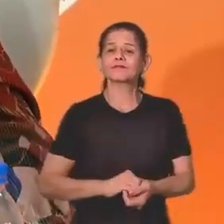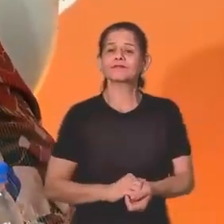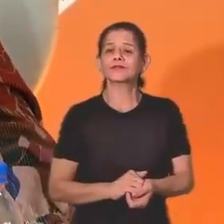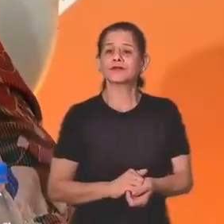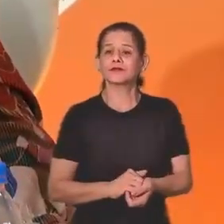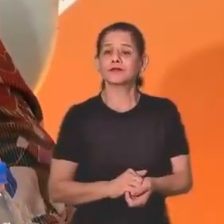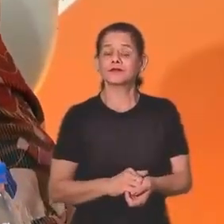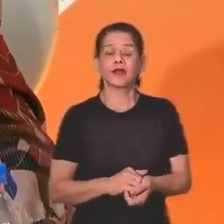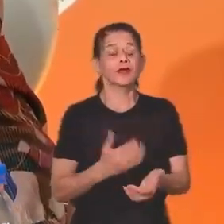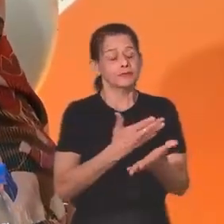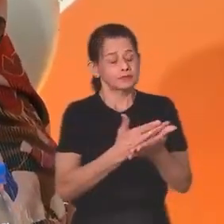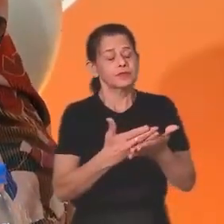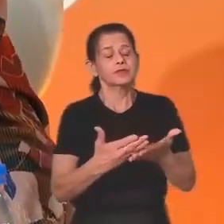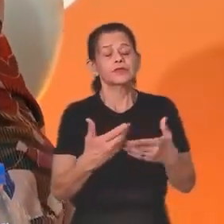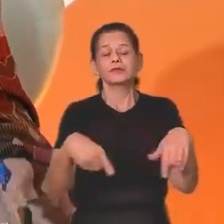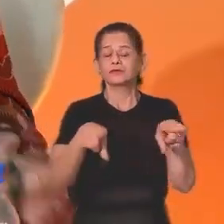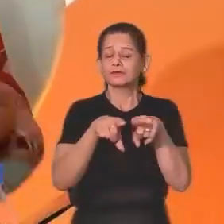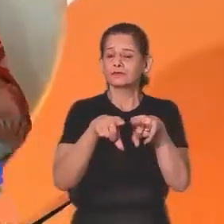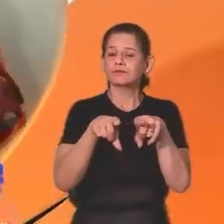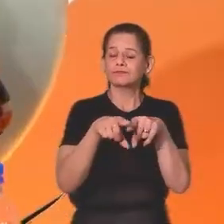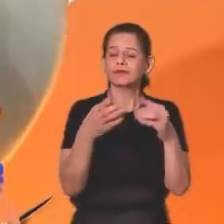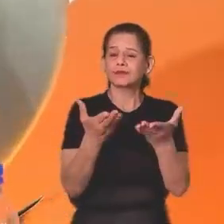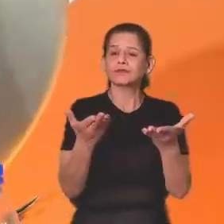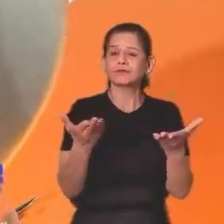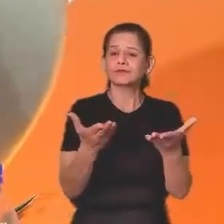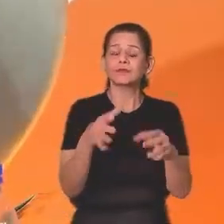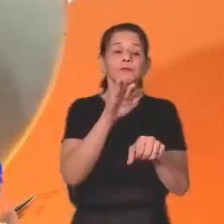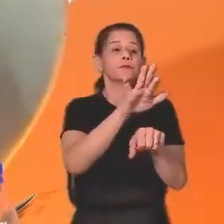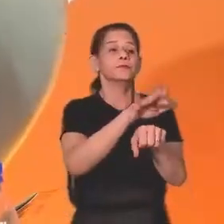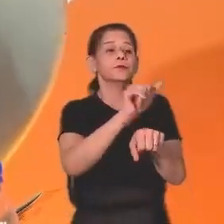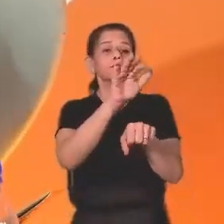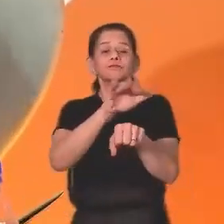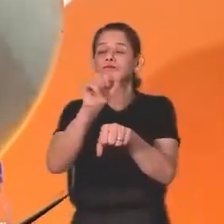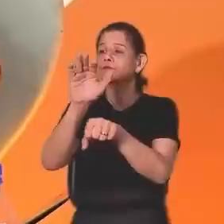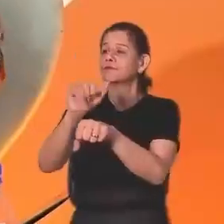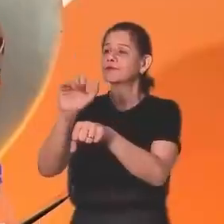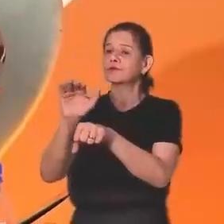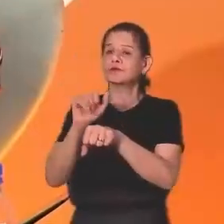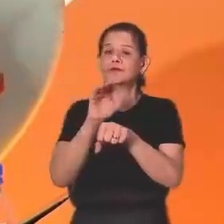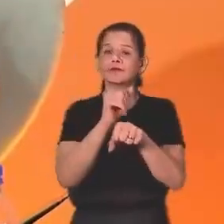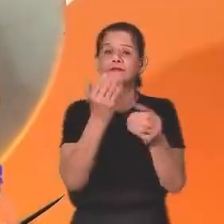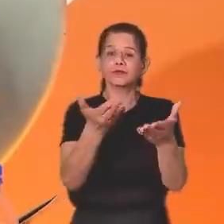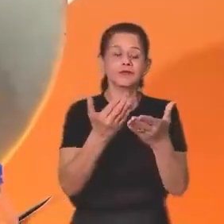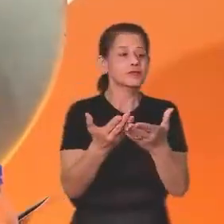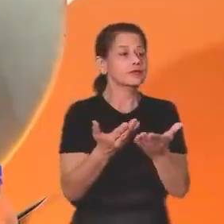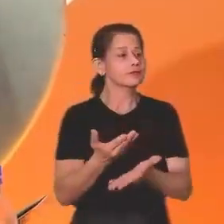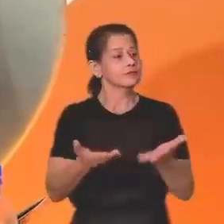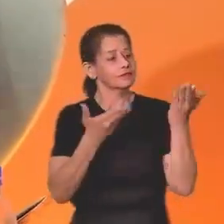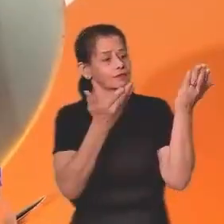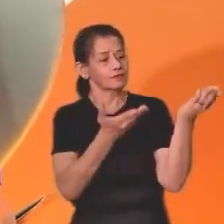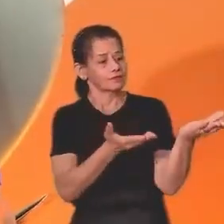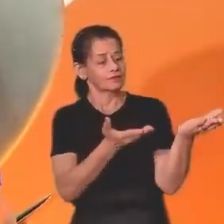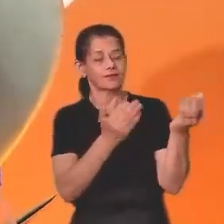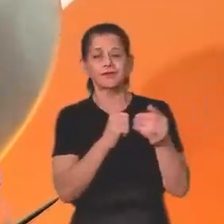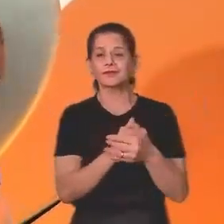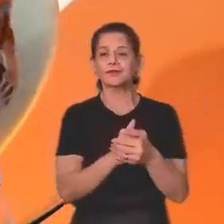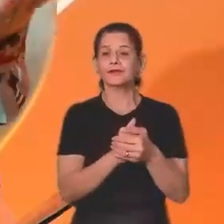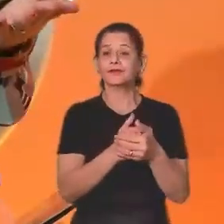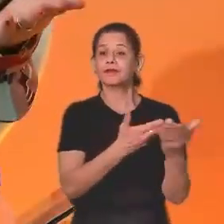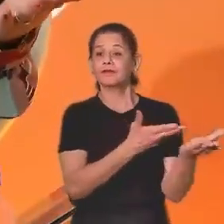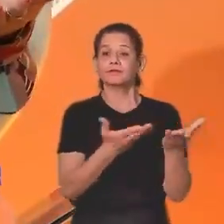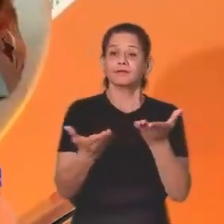E, para a gente começar, eu vou pedir para que as nossas convidadas elas